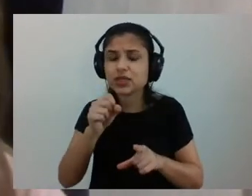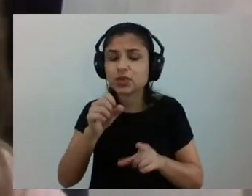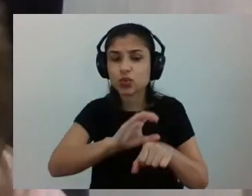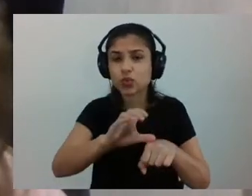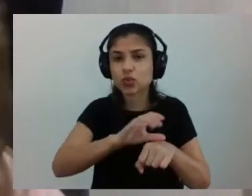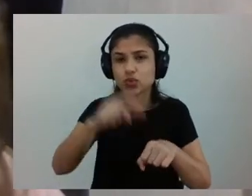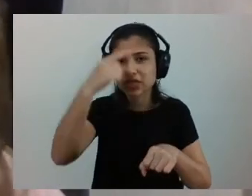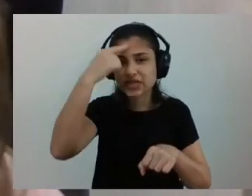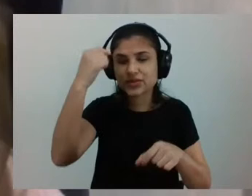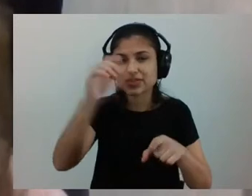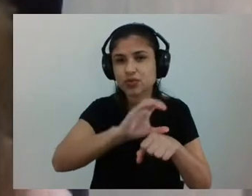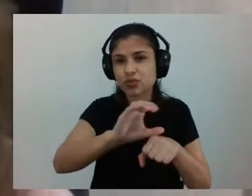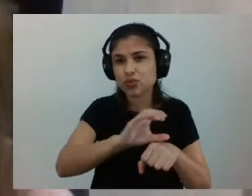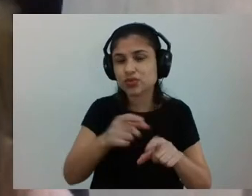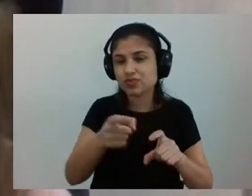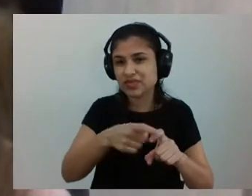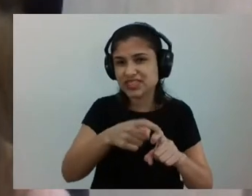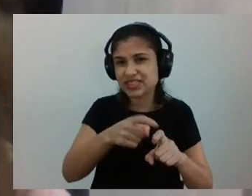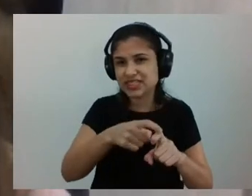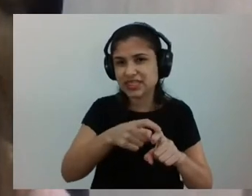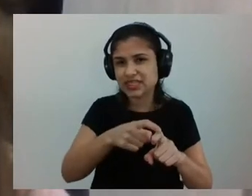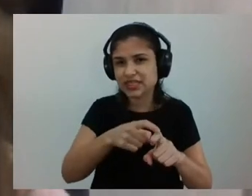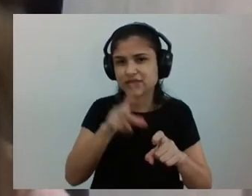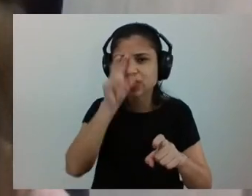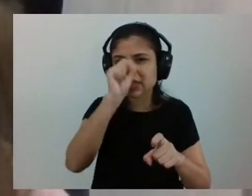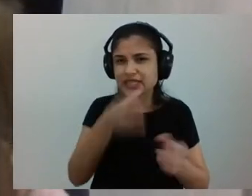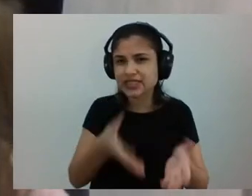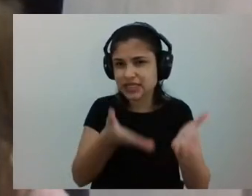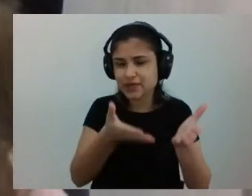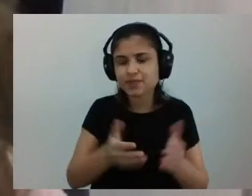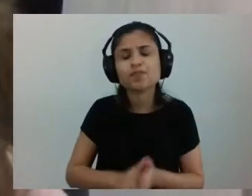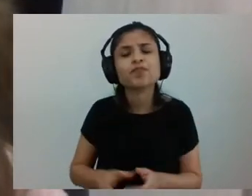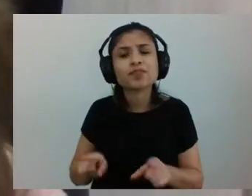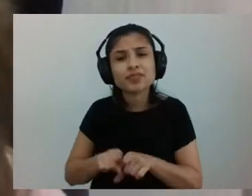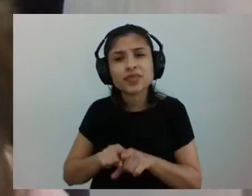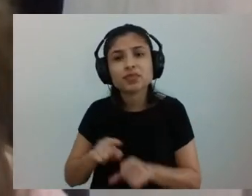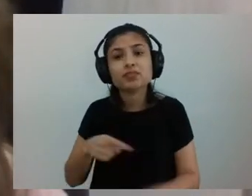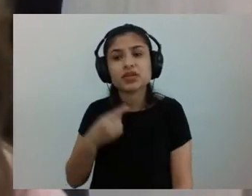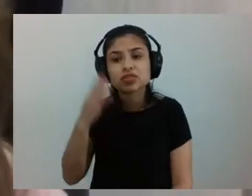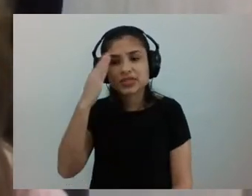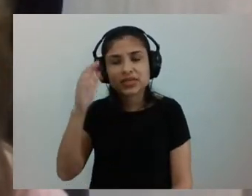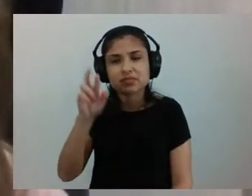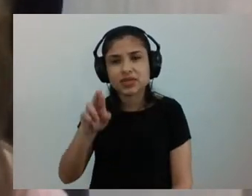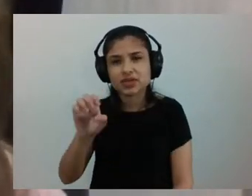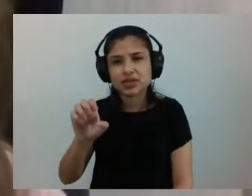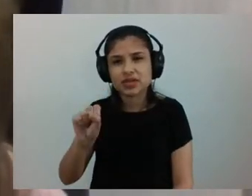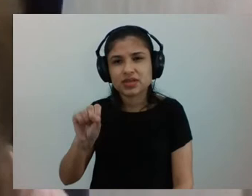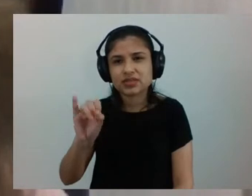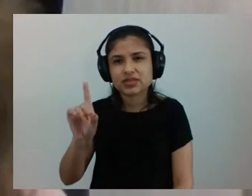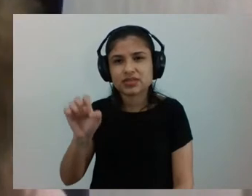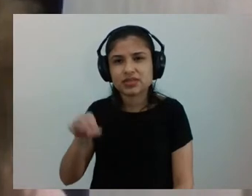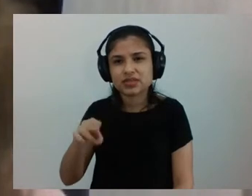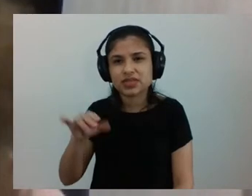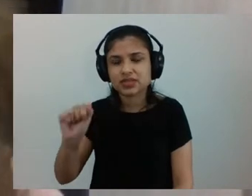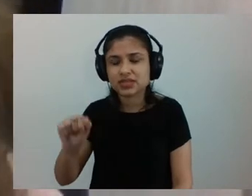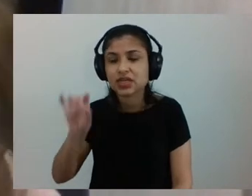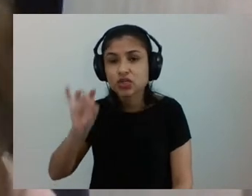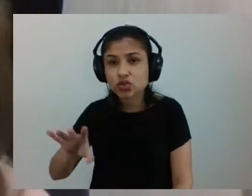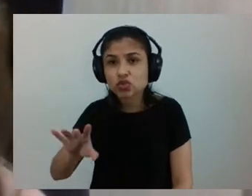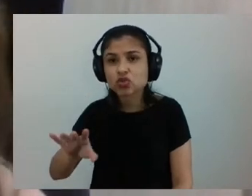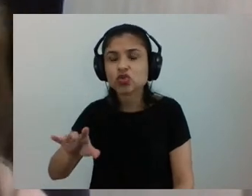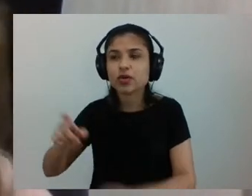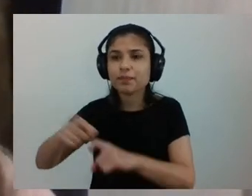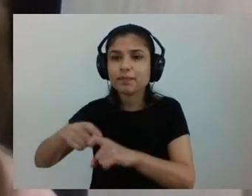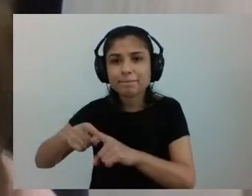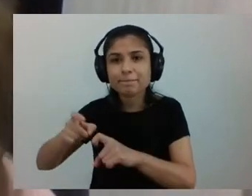da medicina, né? E a gente entende também que as residências, elas não devem só ser pautadas nas residências médicas, a